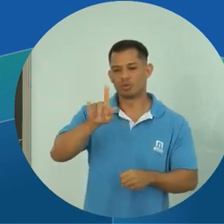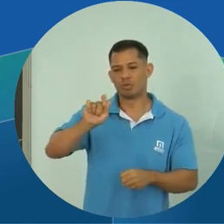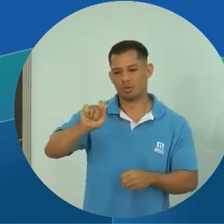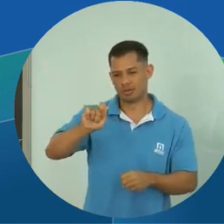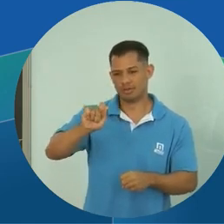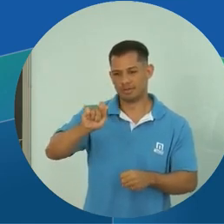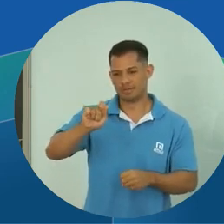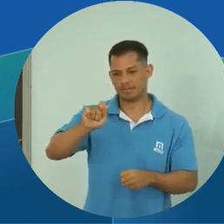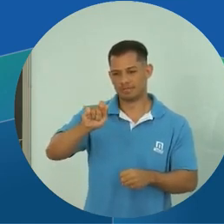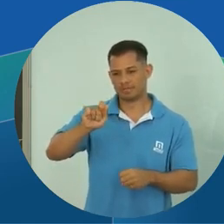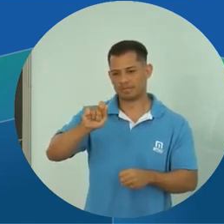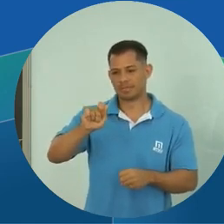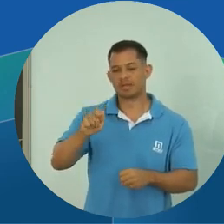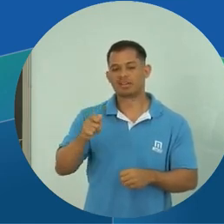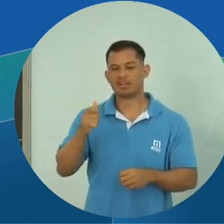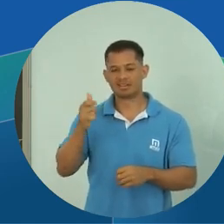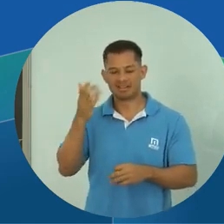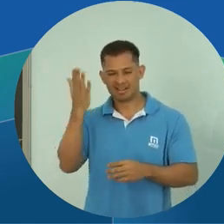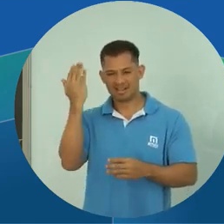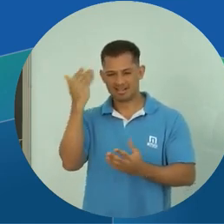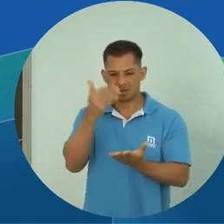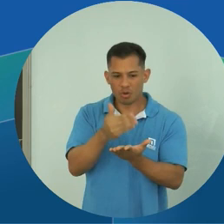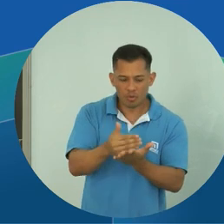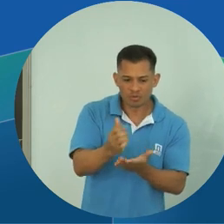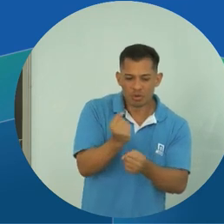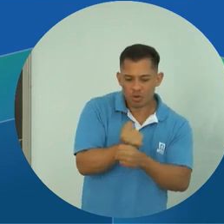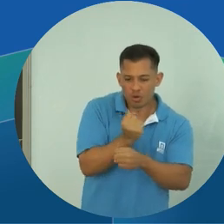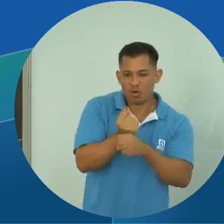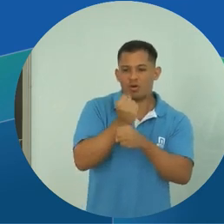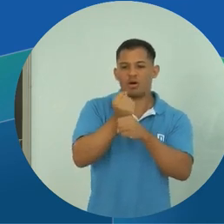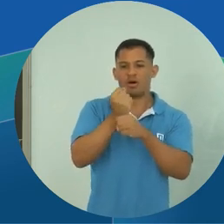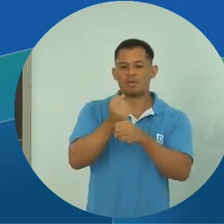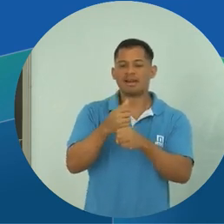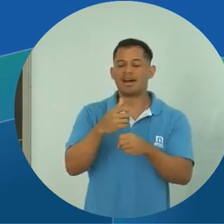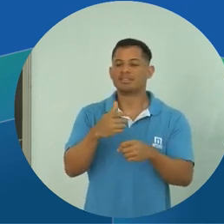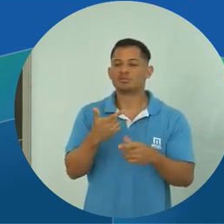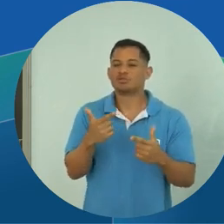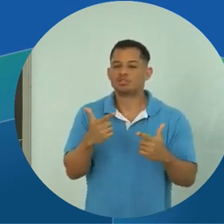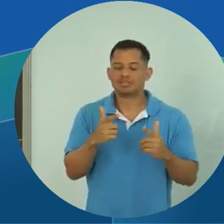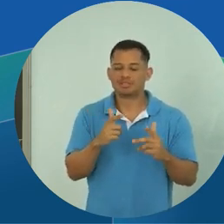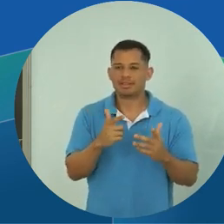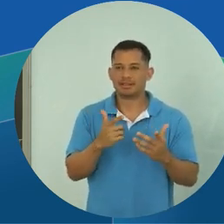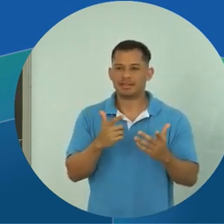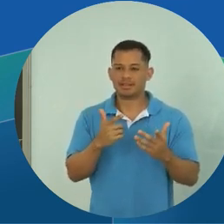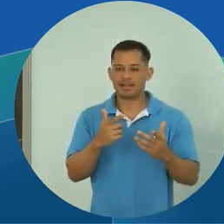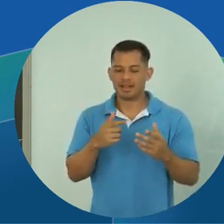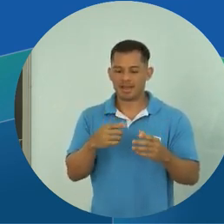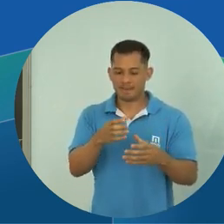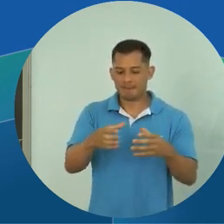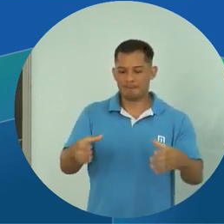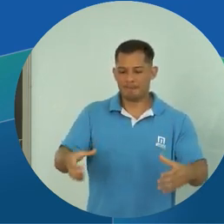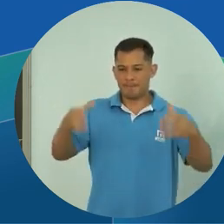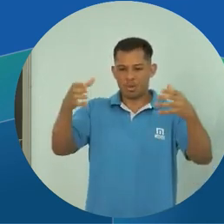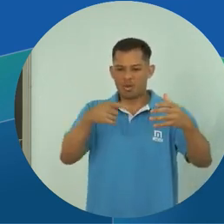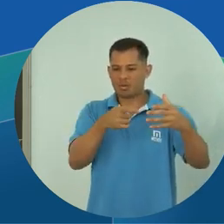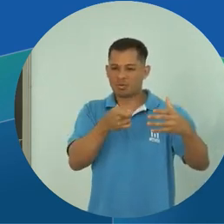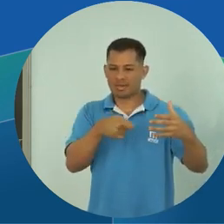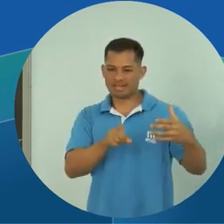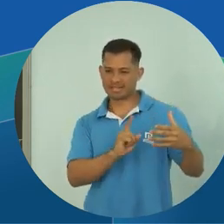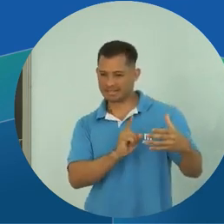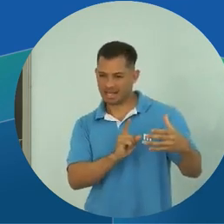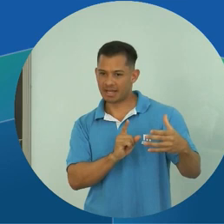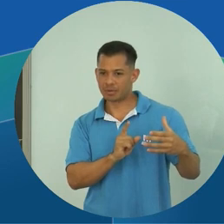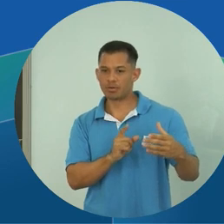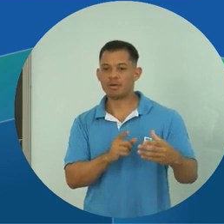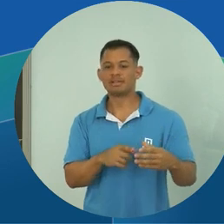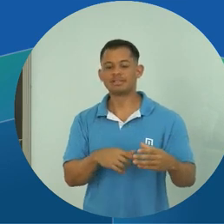gente pensou o início da obra, alguns reforços não eram necessários, alguns blocos. O barramento é feito em